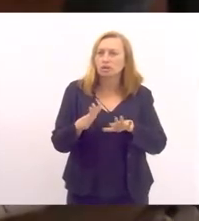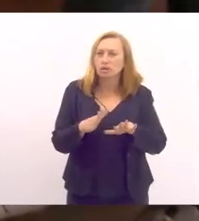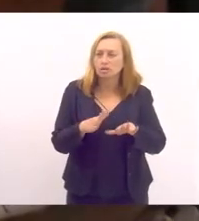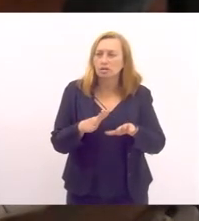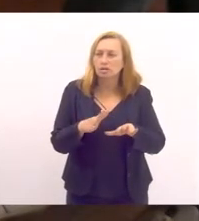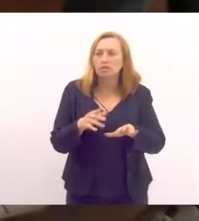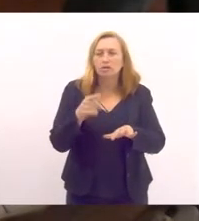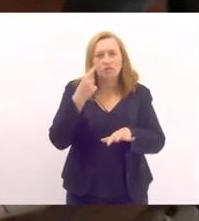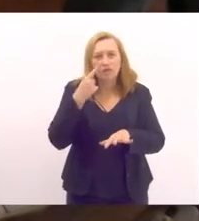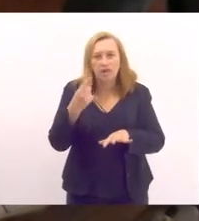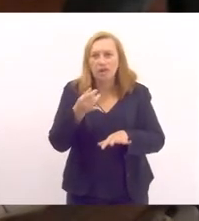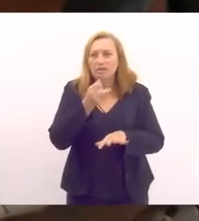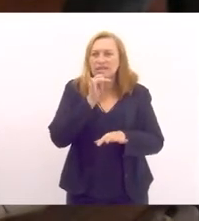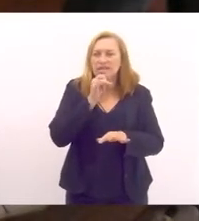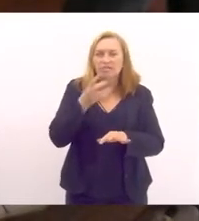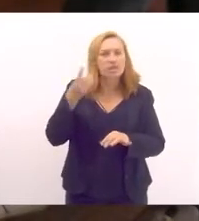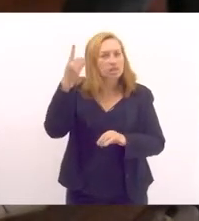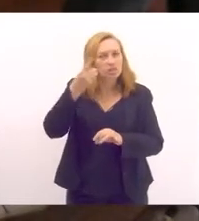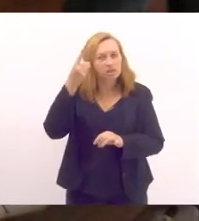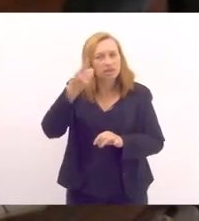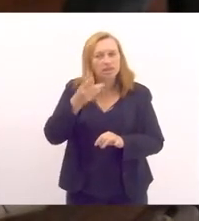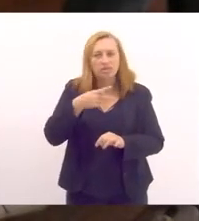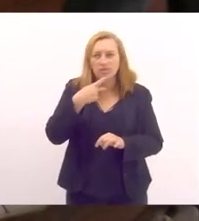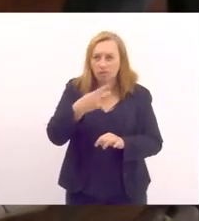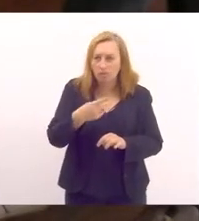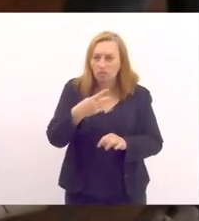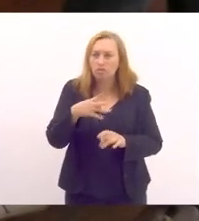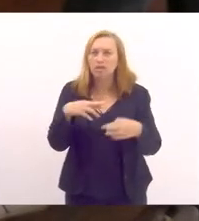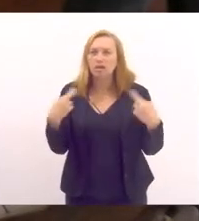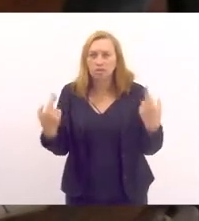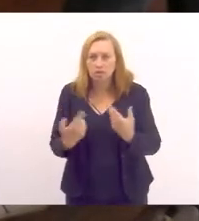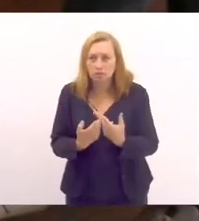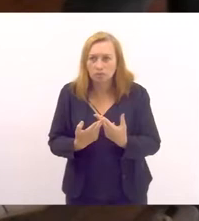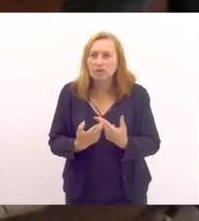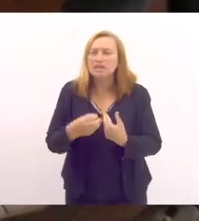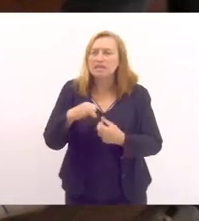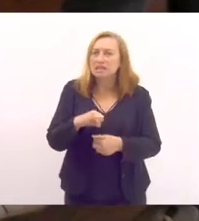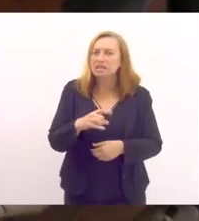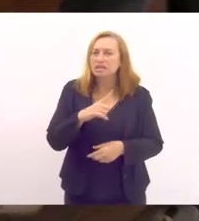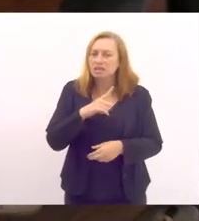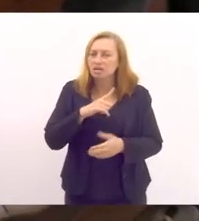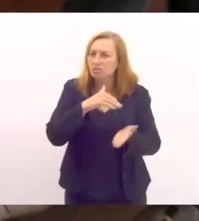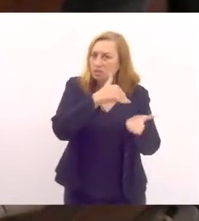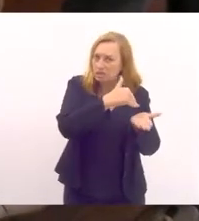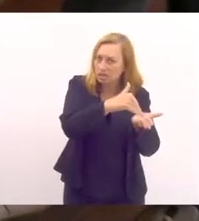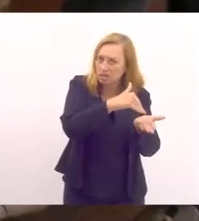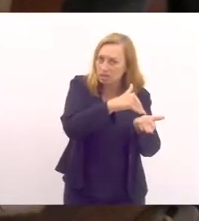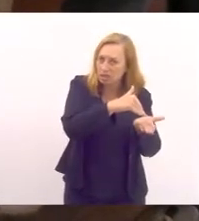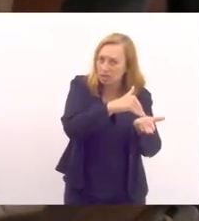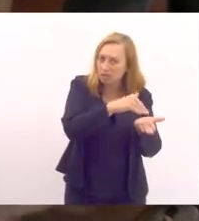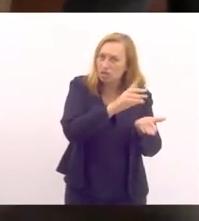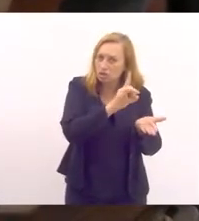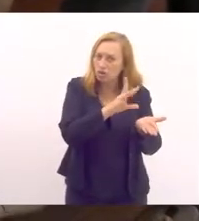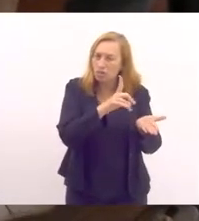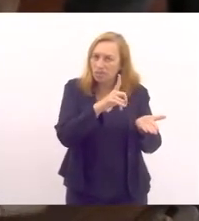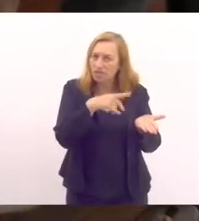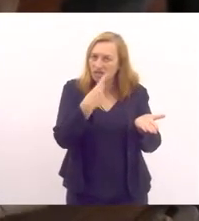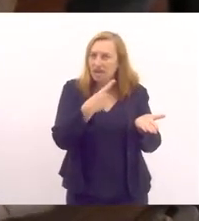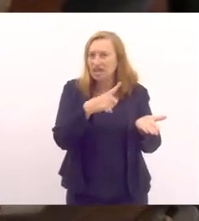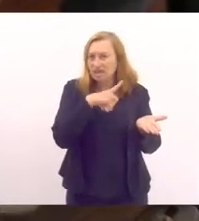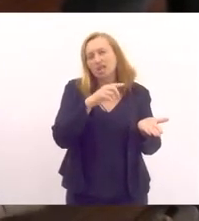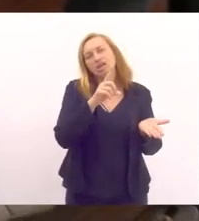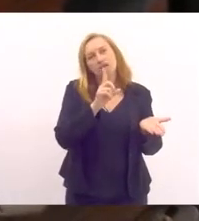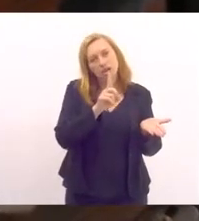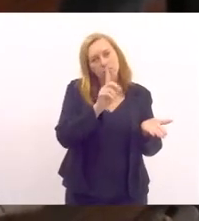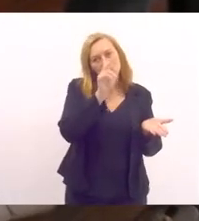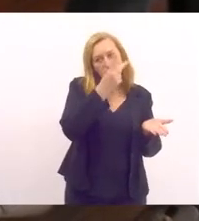Pega aí o exemplo que a deputada abriu na reunião. Se a gente tem uma secretaria, só para dizer que tem, é uma história.